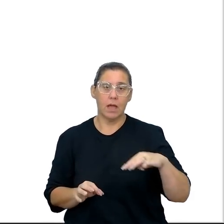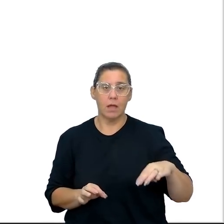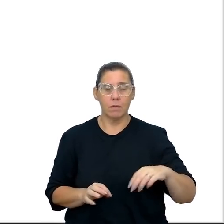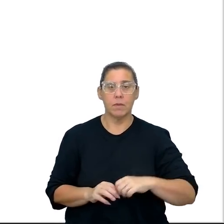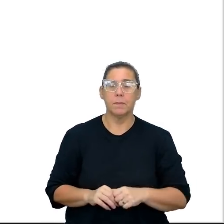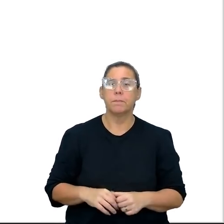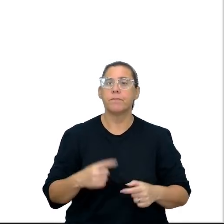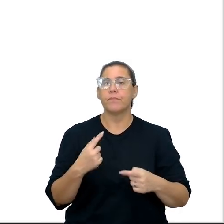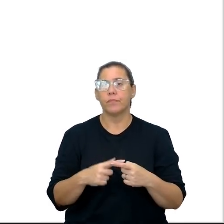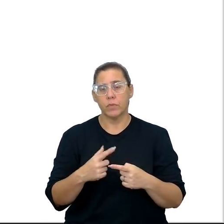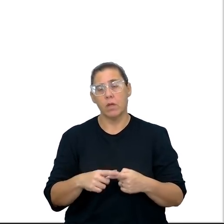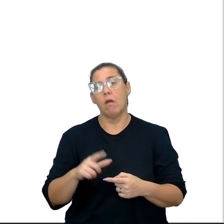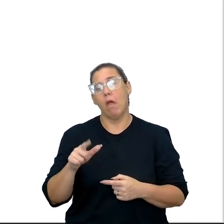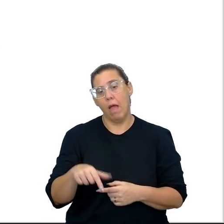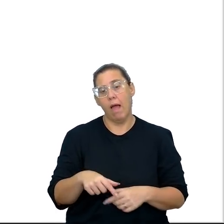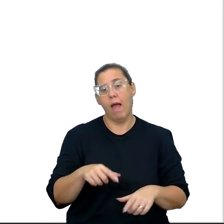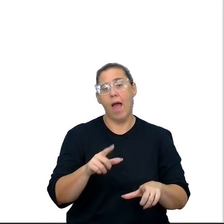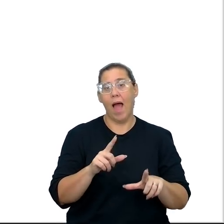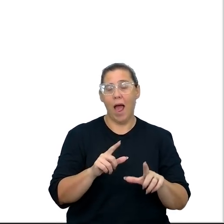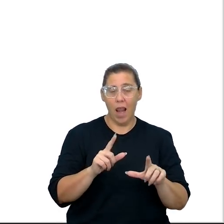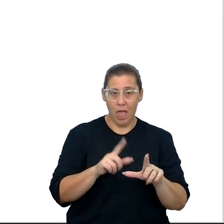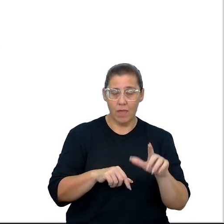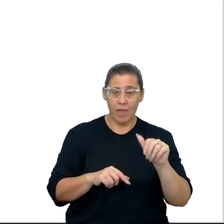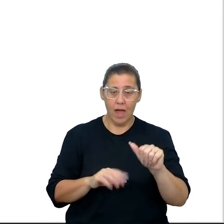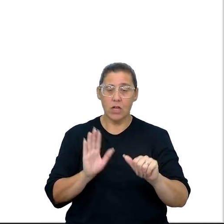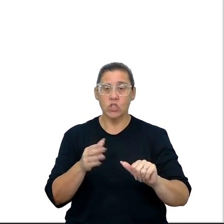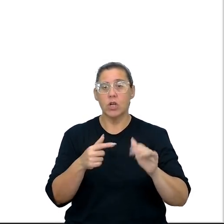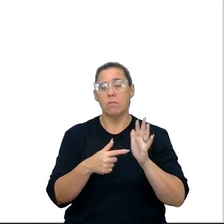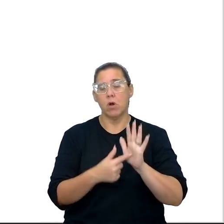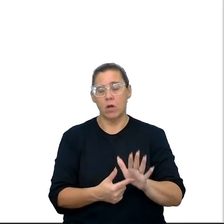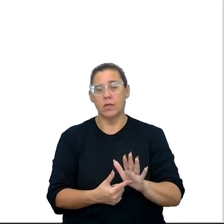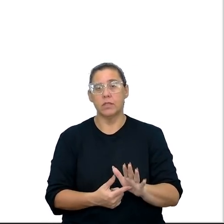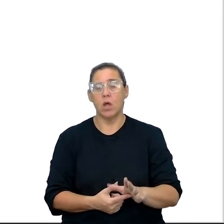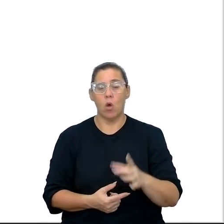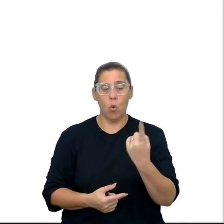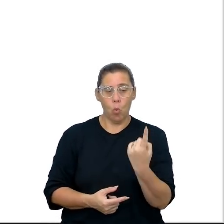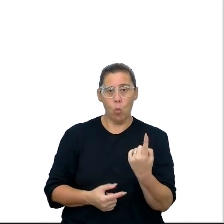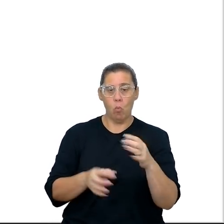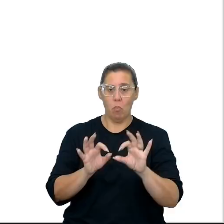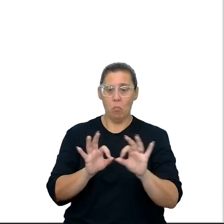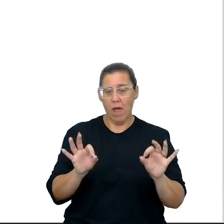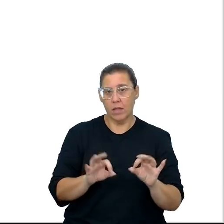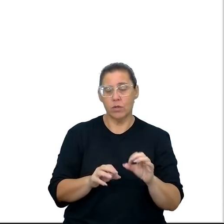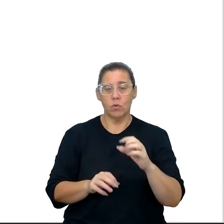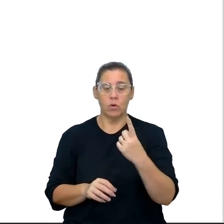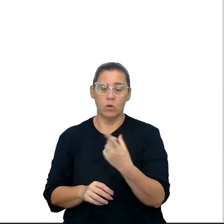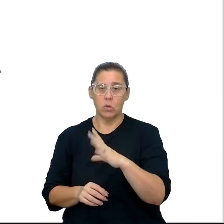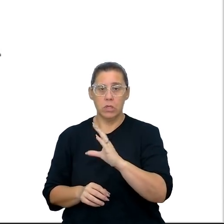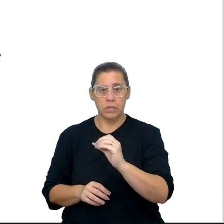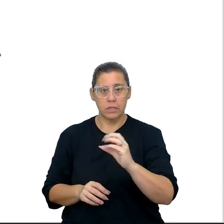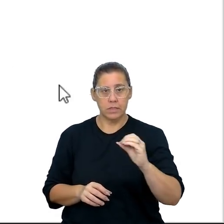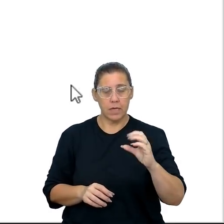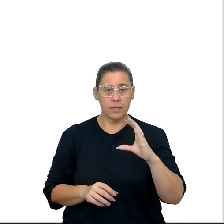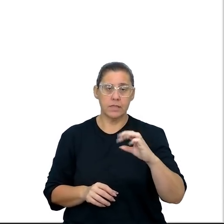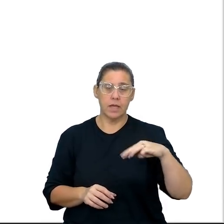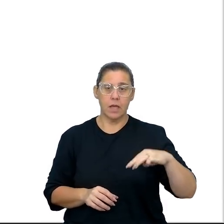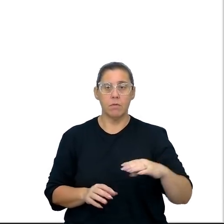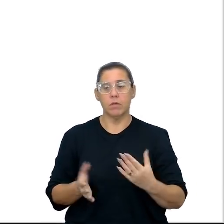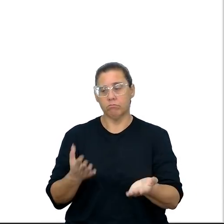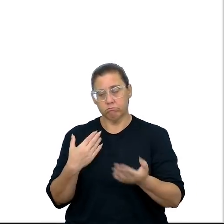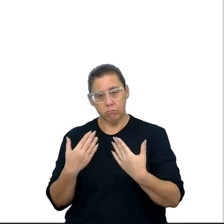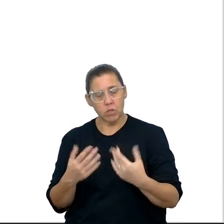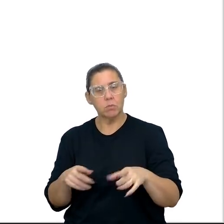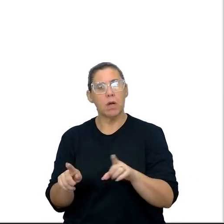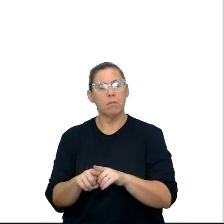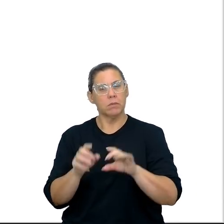centímetros, porque a situação lá, ela já fala que 1 metro, ele corresponde a 100 centímetros. E aí ter essa conversa com eles também,